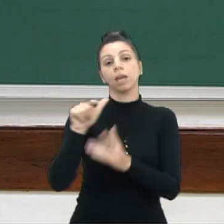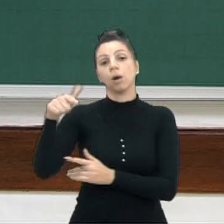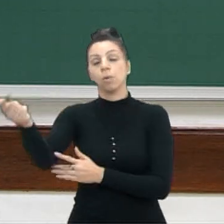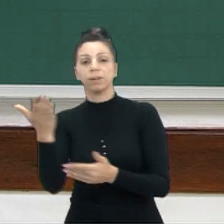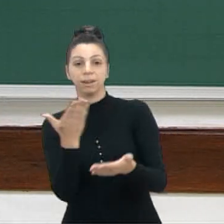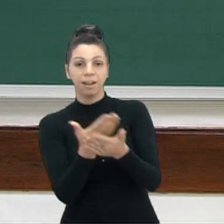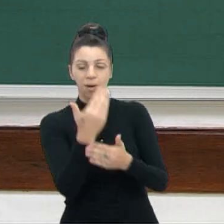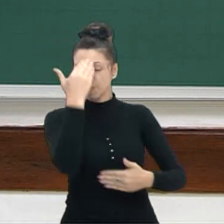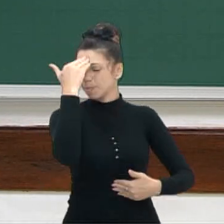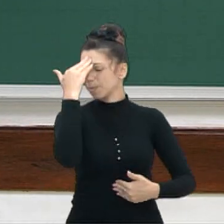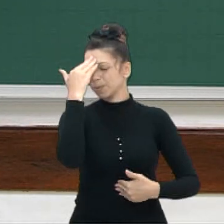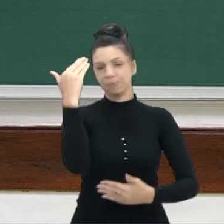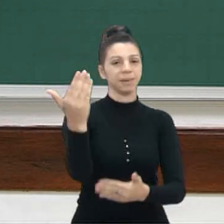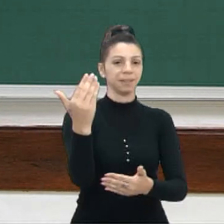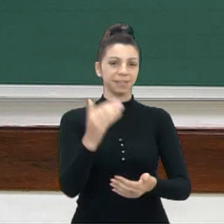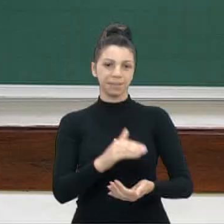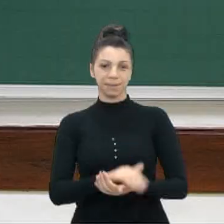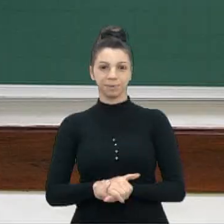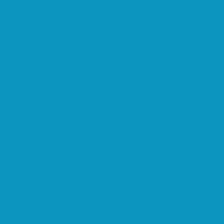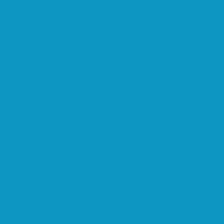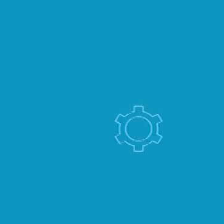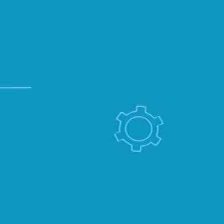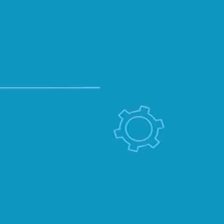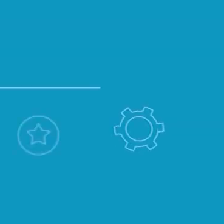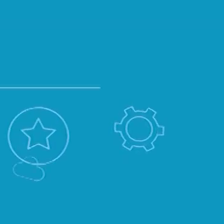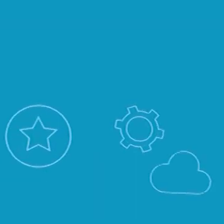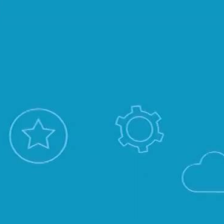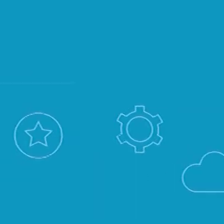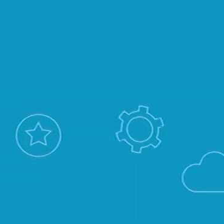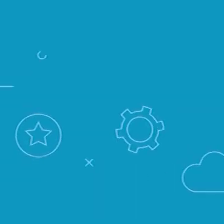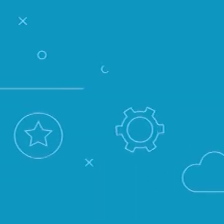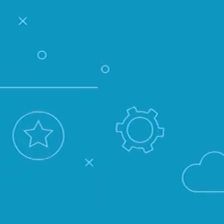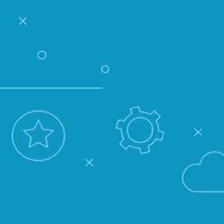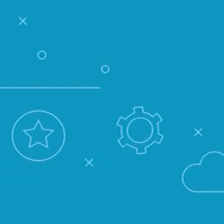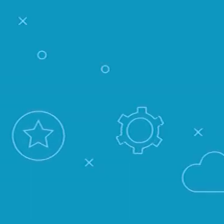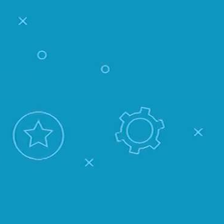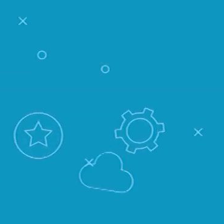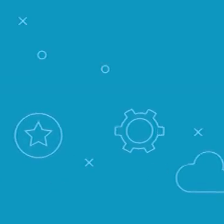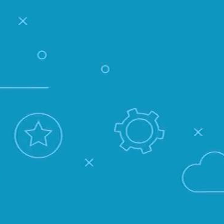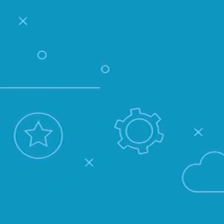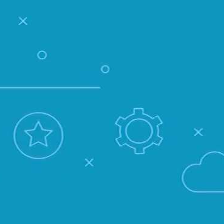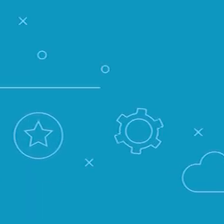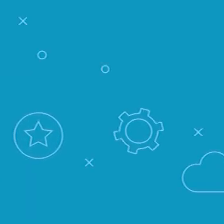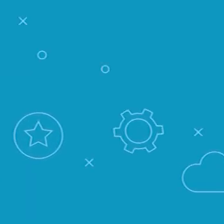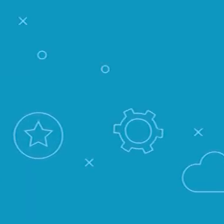Muito obrigada.